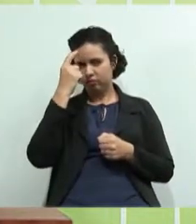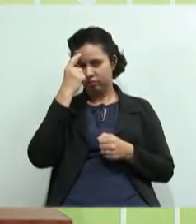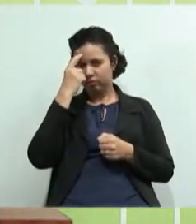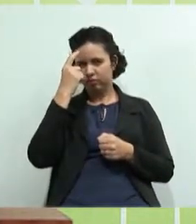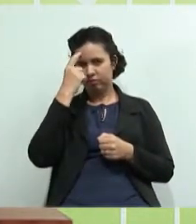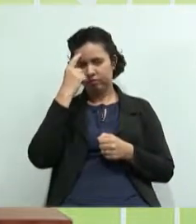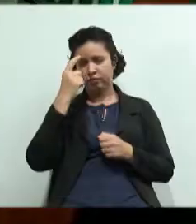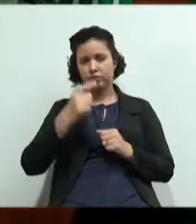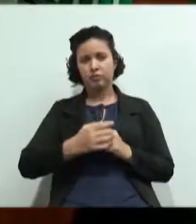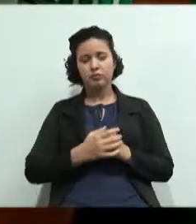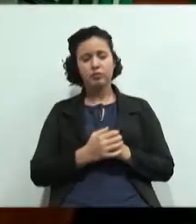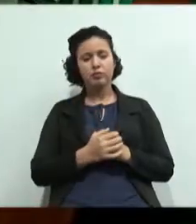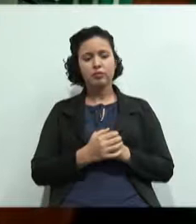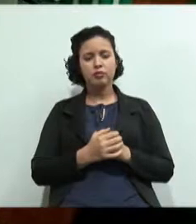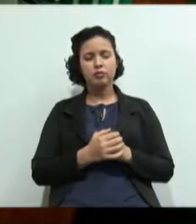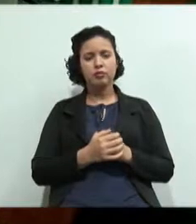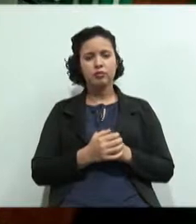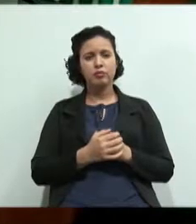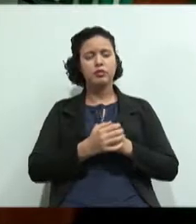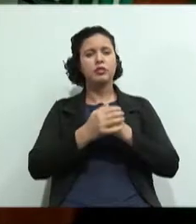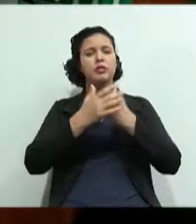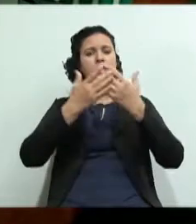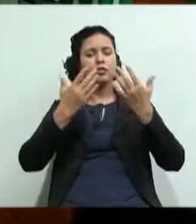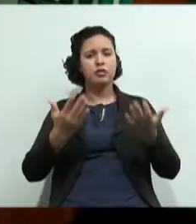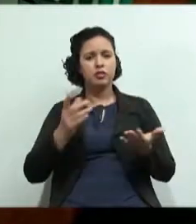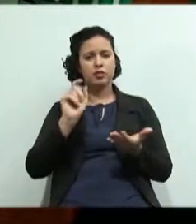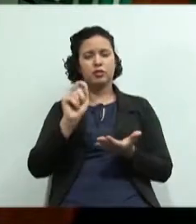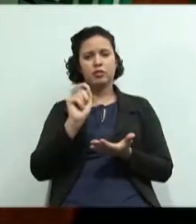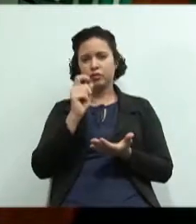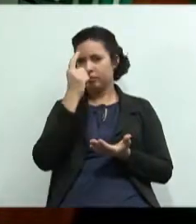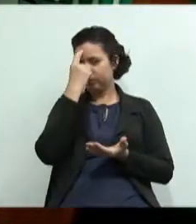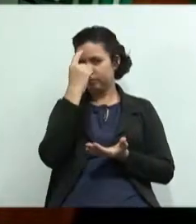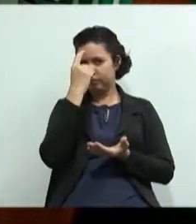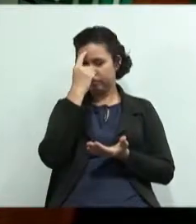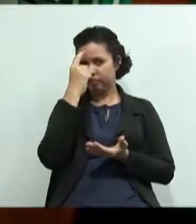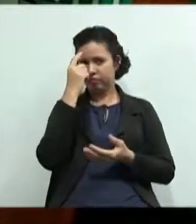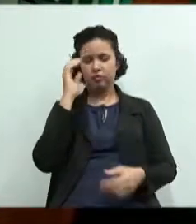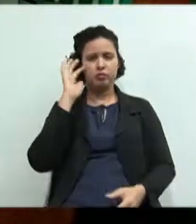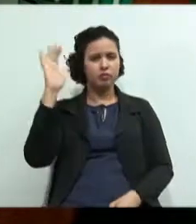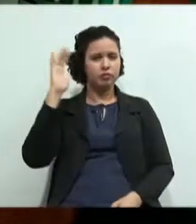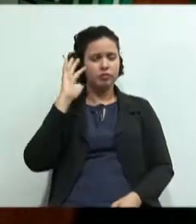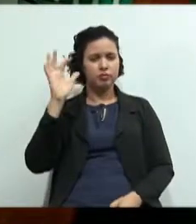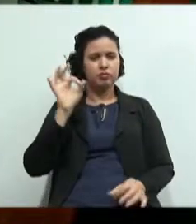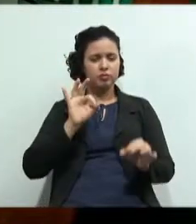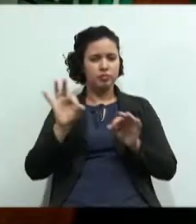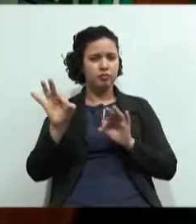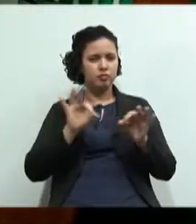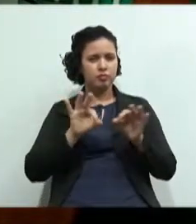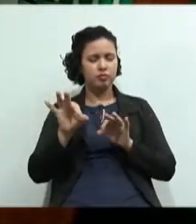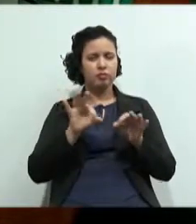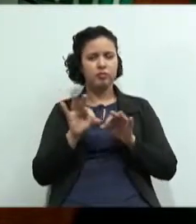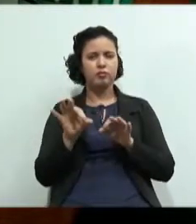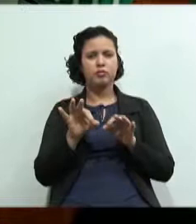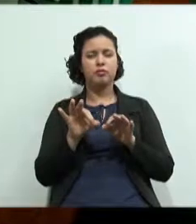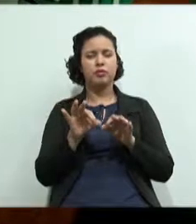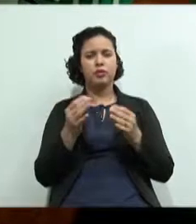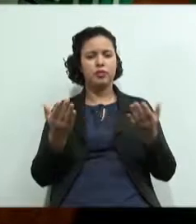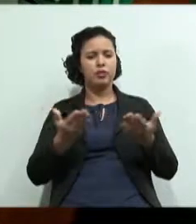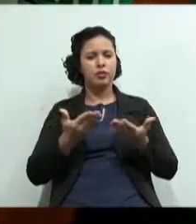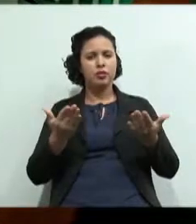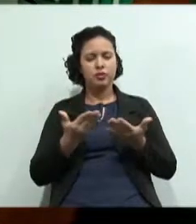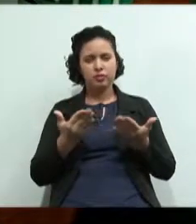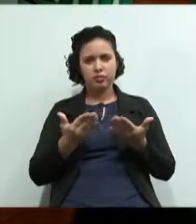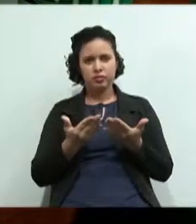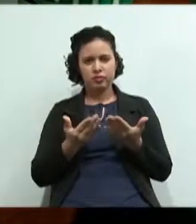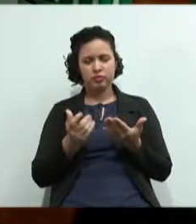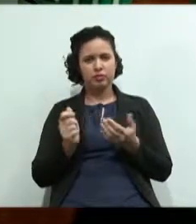nós temos aí, então, essa questão do pensamento, da filosofia do planejamento. E hoje nós vivemos numa fase